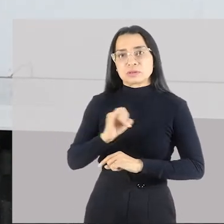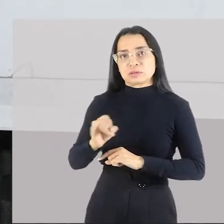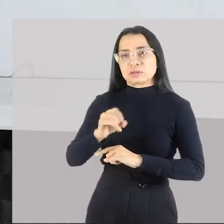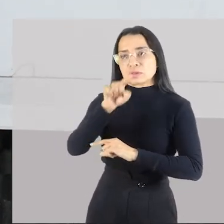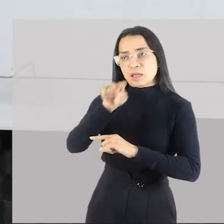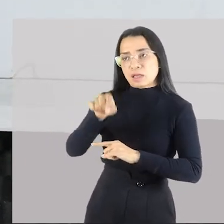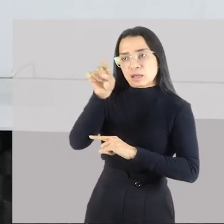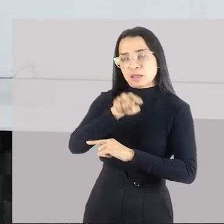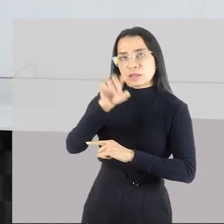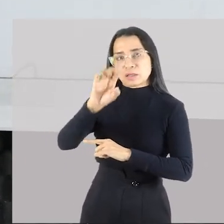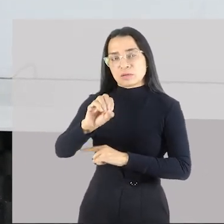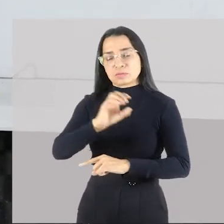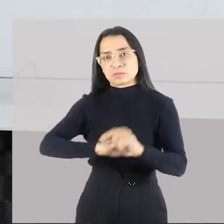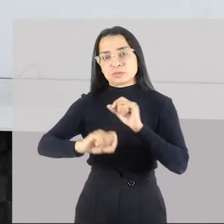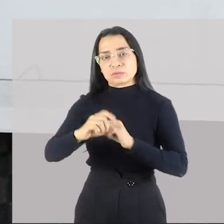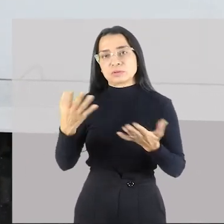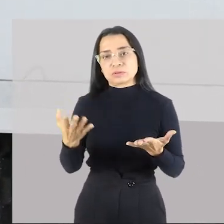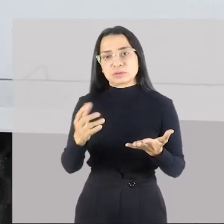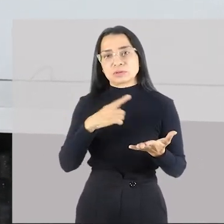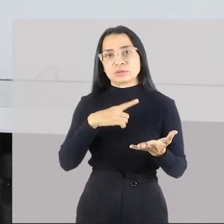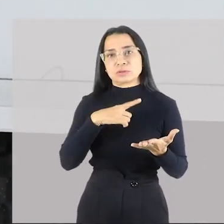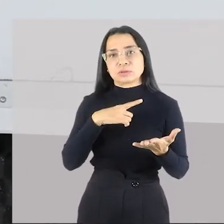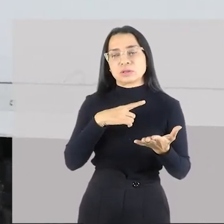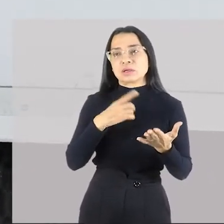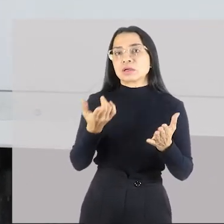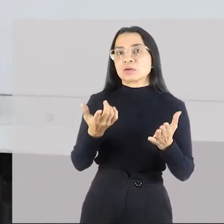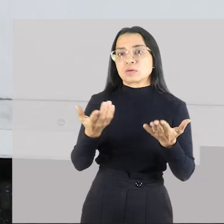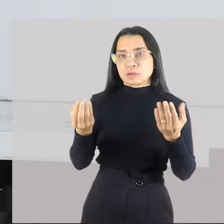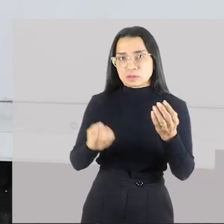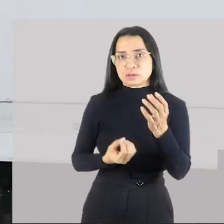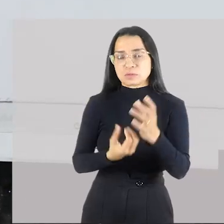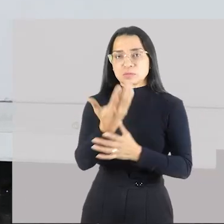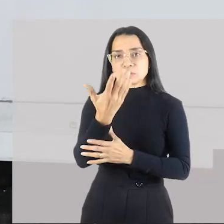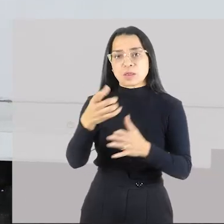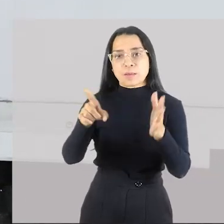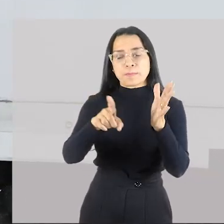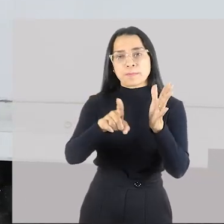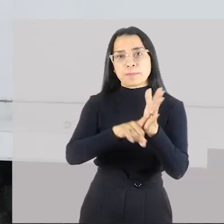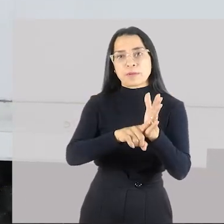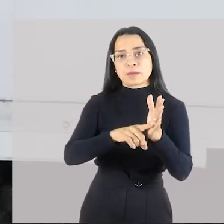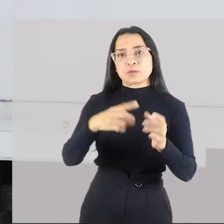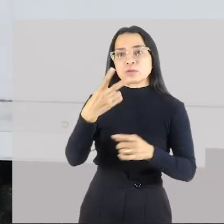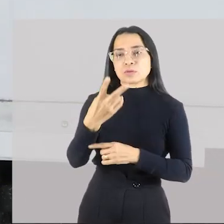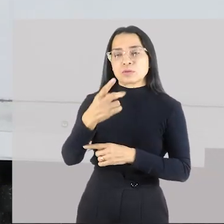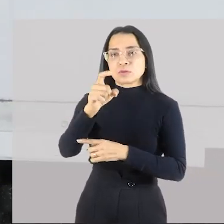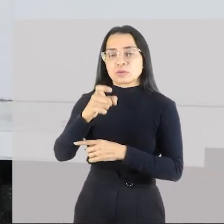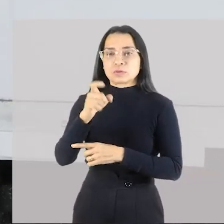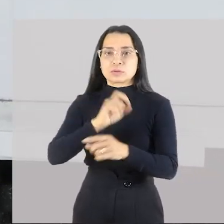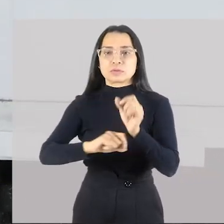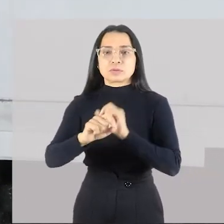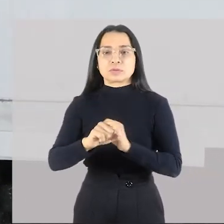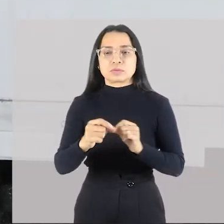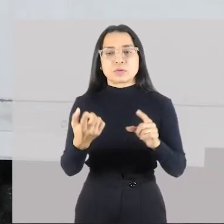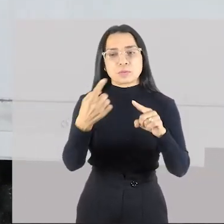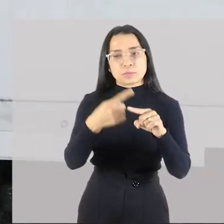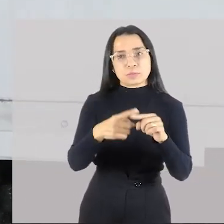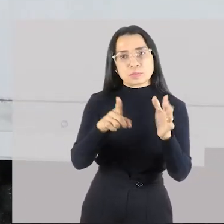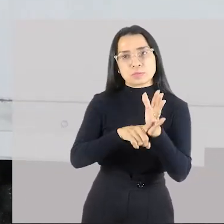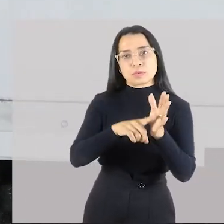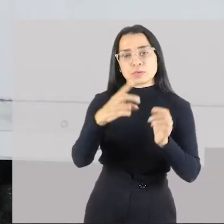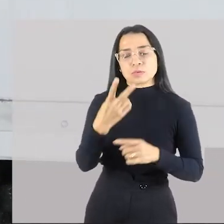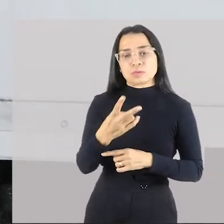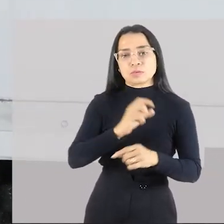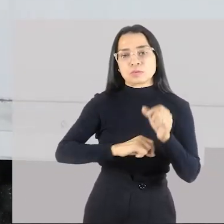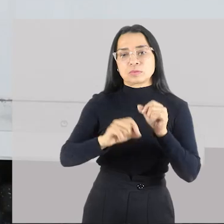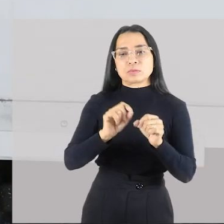x, como aqui tem 2x, aqui tem que aparecer menos 2x. Então, vou multiplicar essa equação aqui por menos 2. Ó. Quando